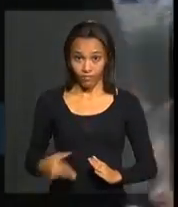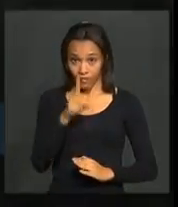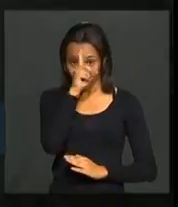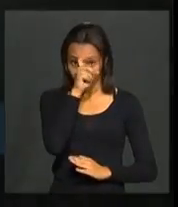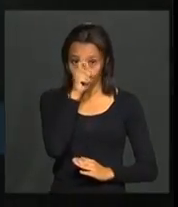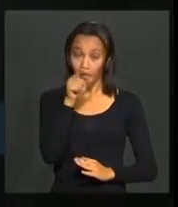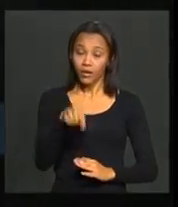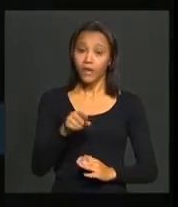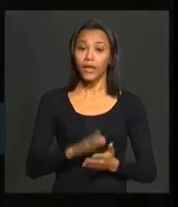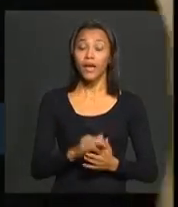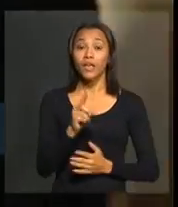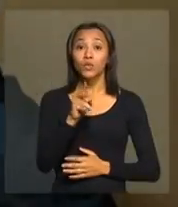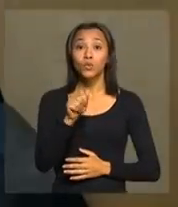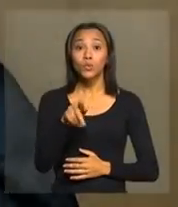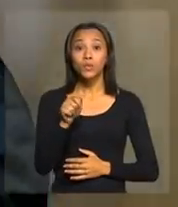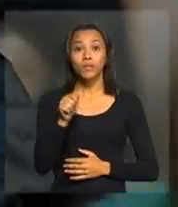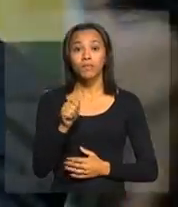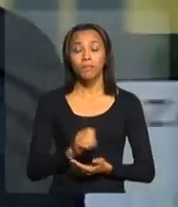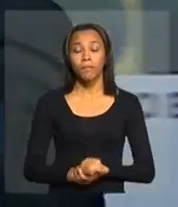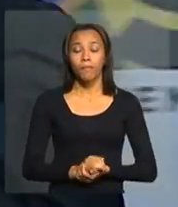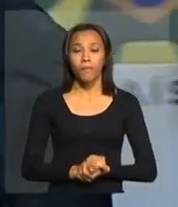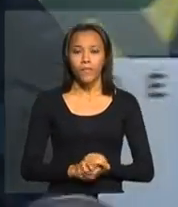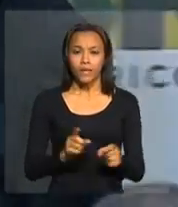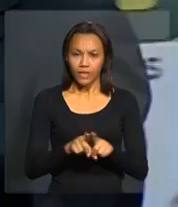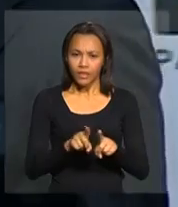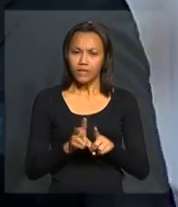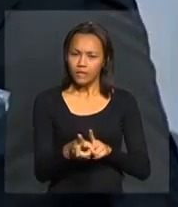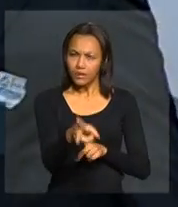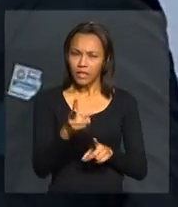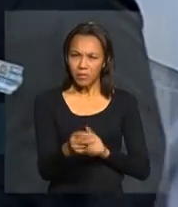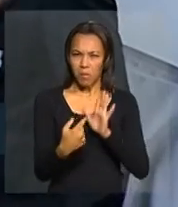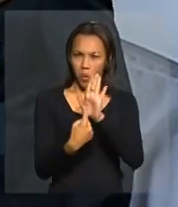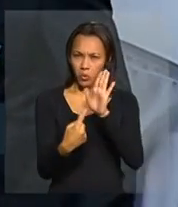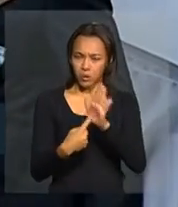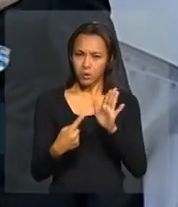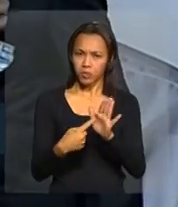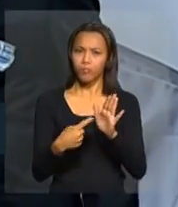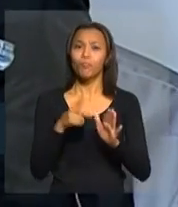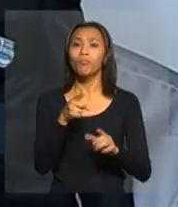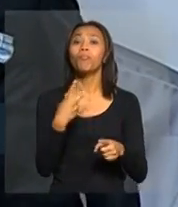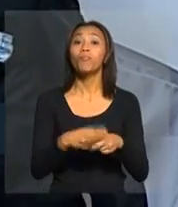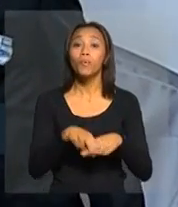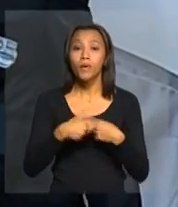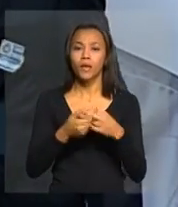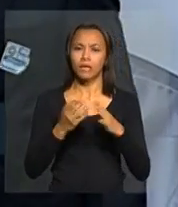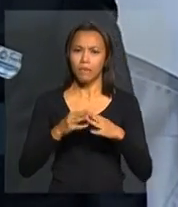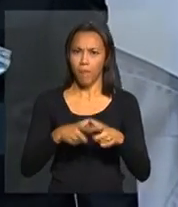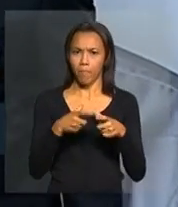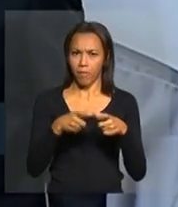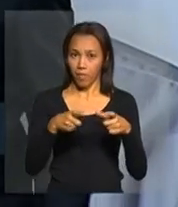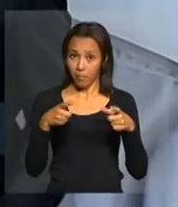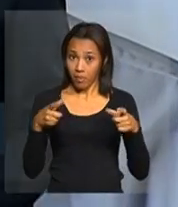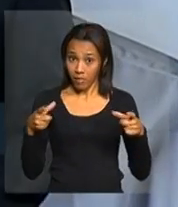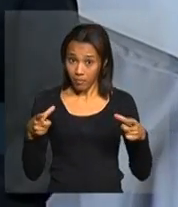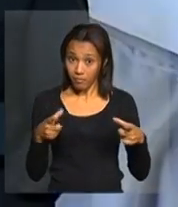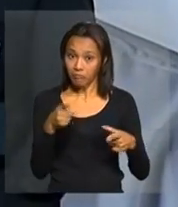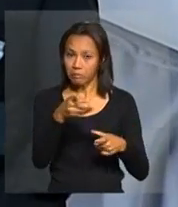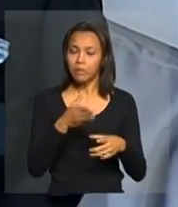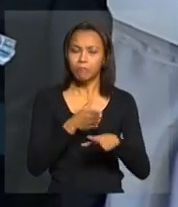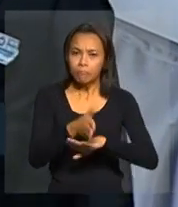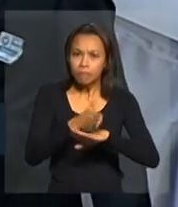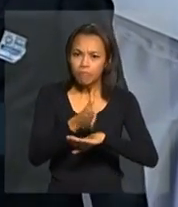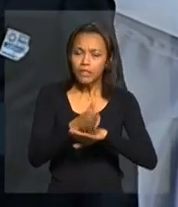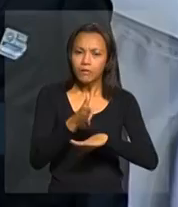de Duque de Caxias, Baixada Fluminense, que vem se destacando no estado devido à sua crescente e indispensável